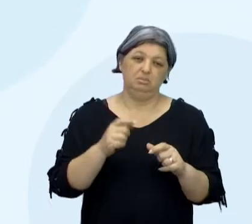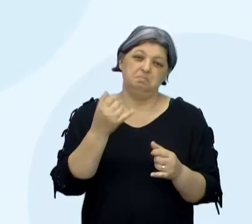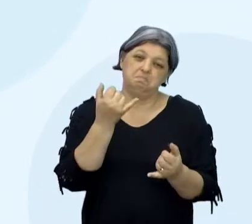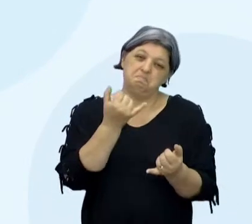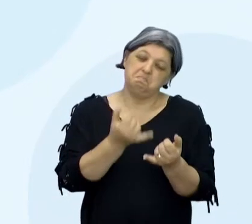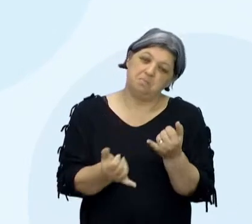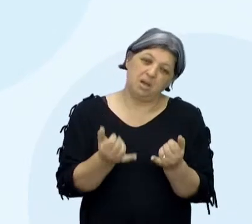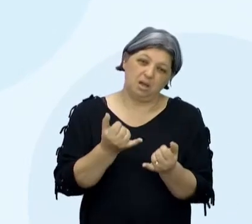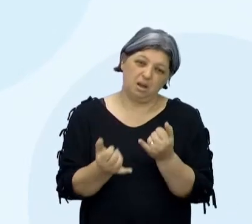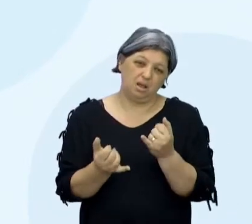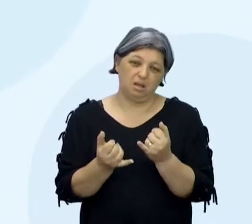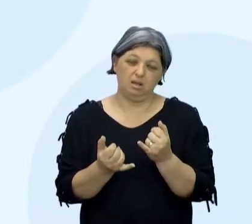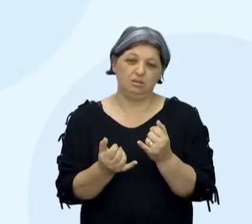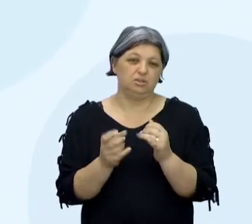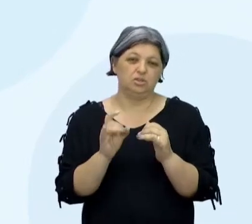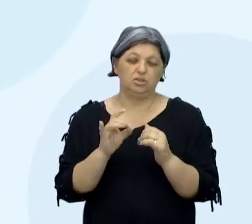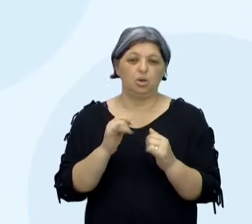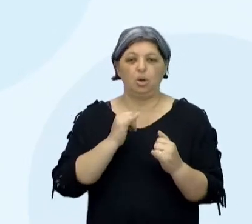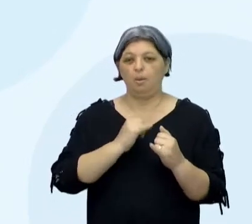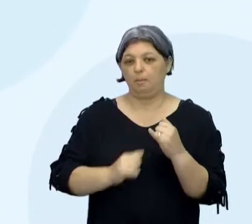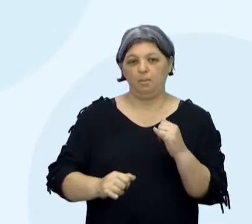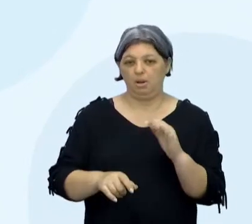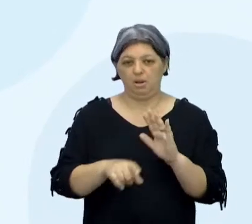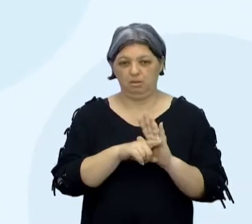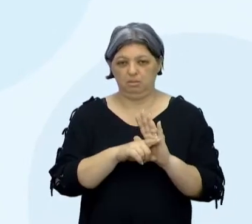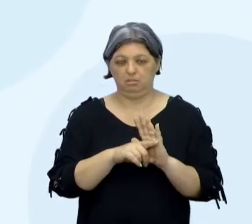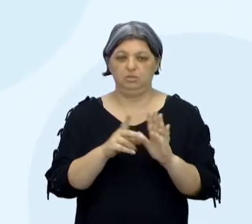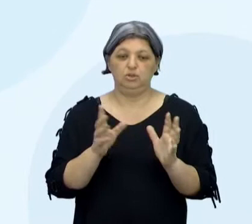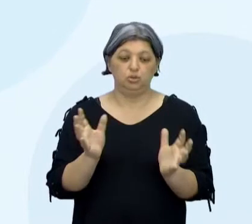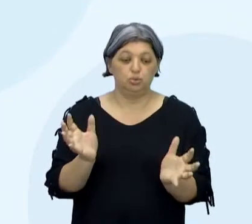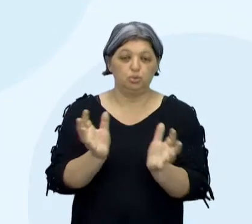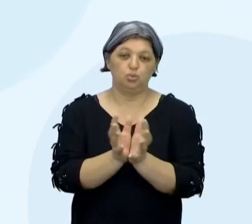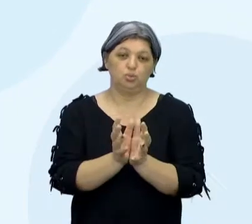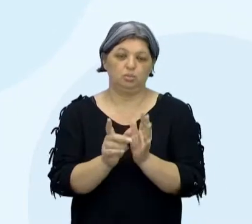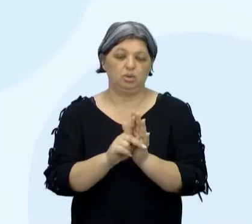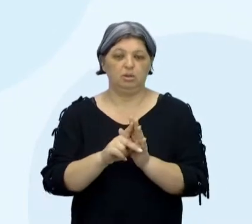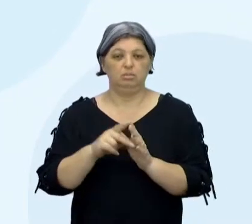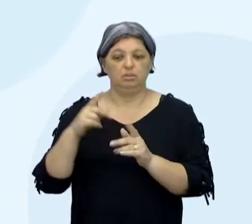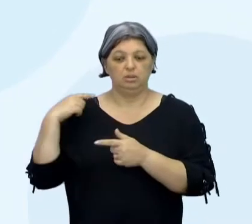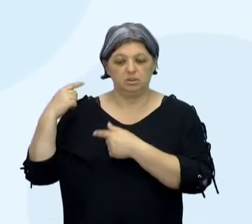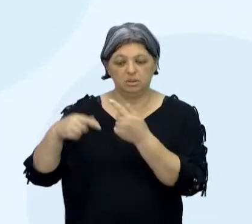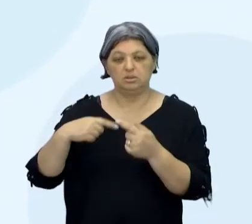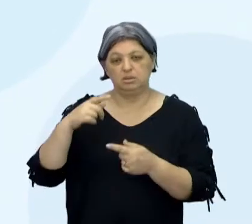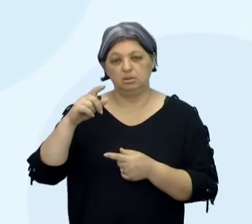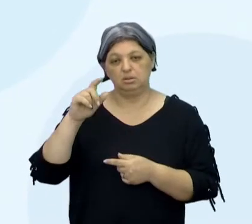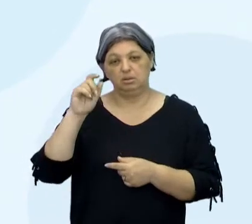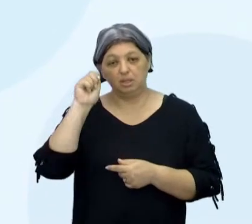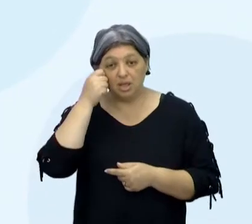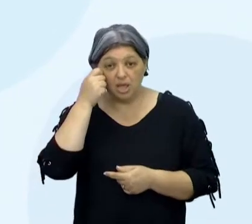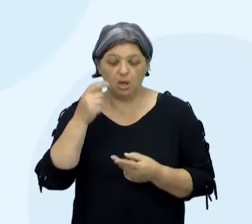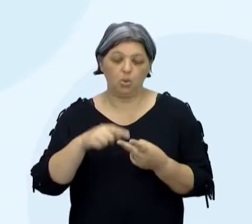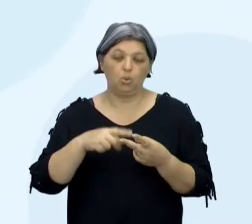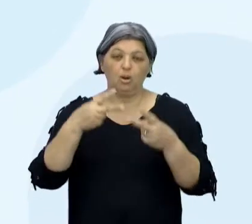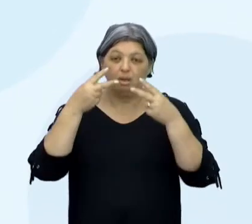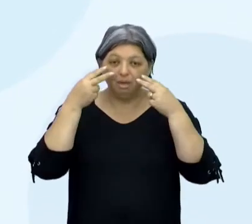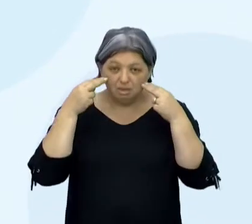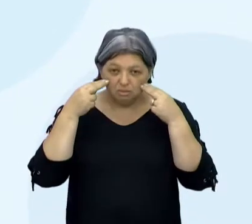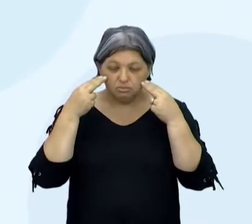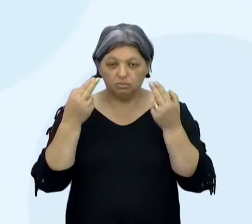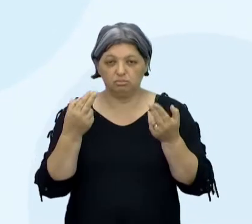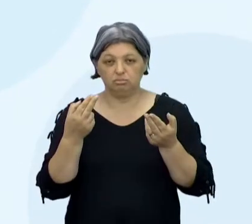então juntando-se aí descendentes né de negros descendentes de indígenas ou indígenas